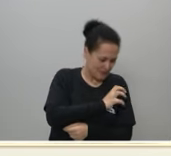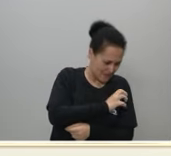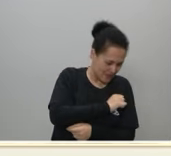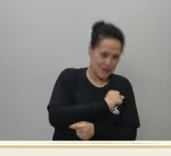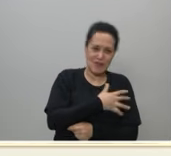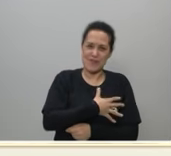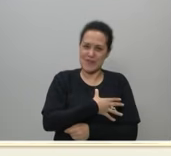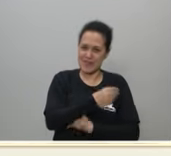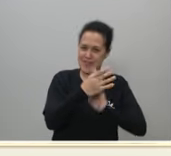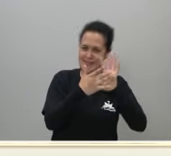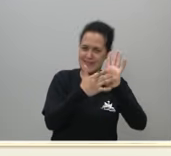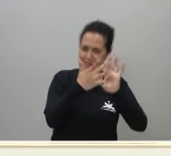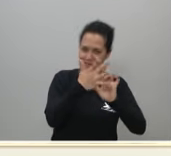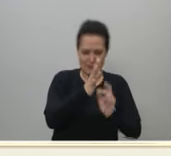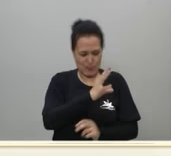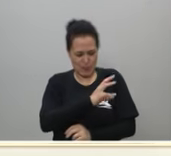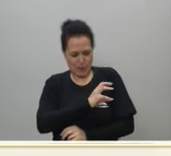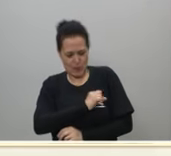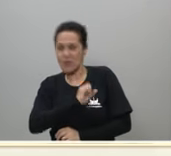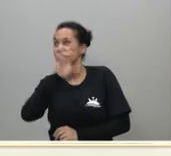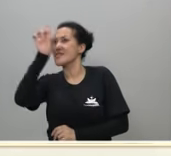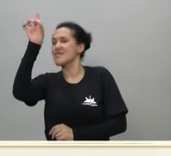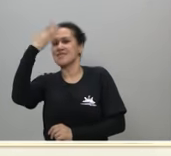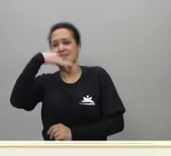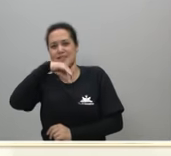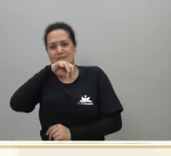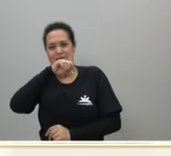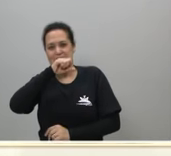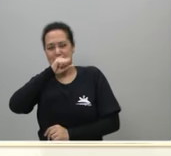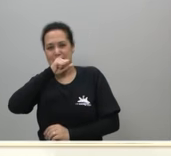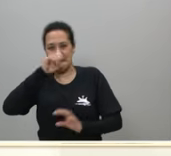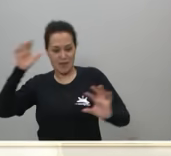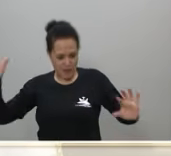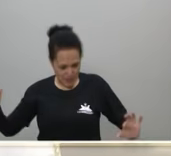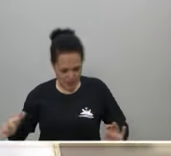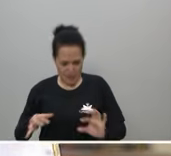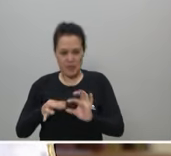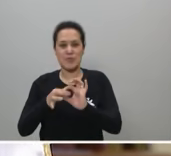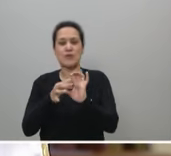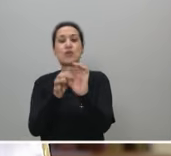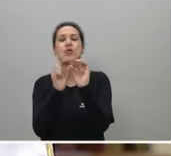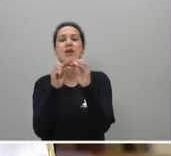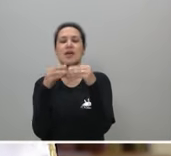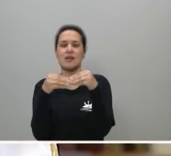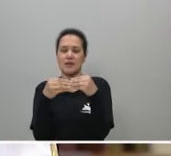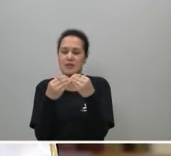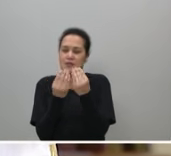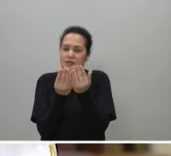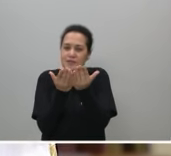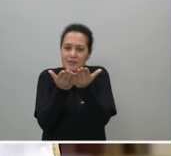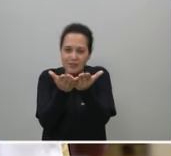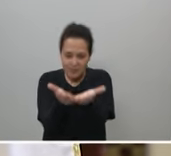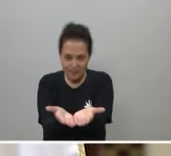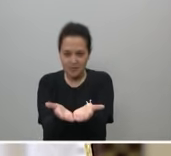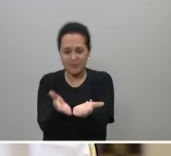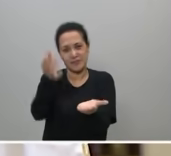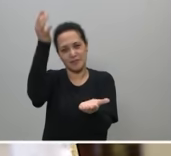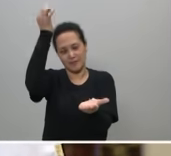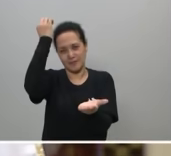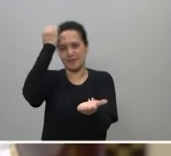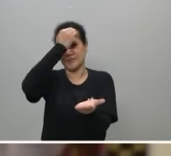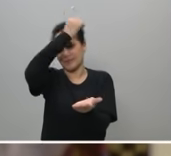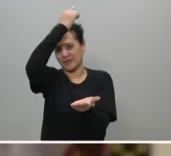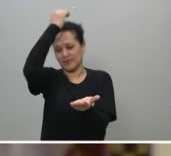Santo, ele vem para nos lembrar. Não que o Espírito Santo venha trazer